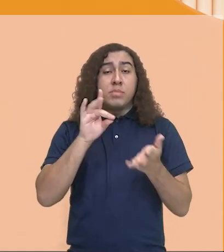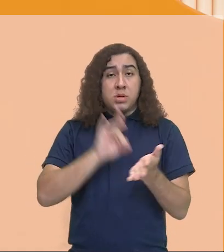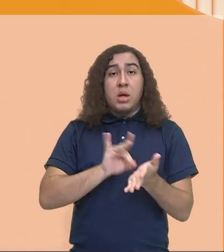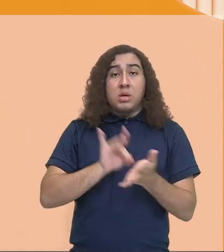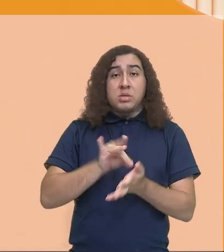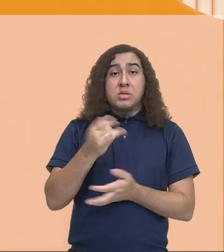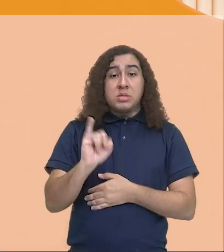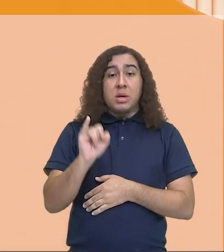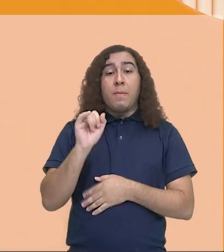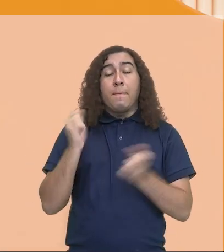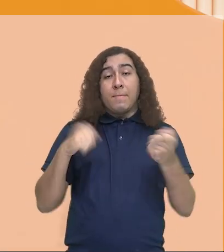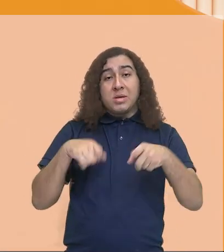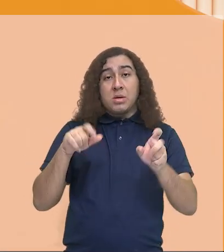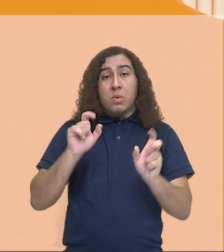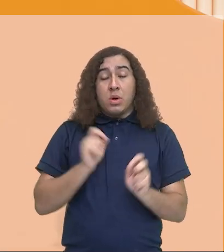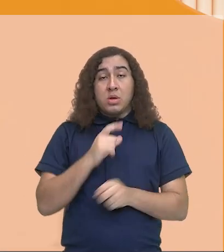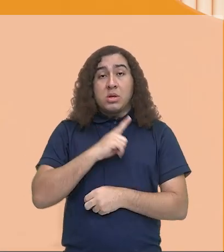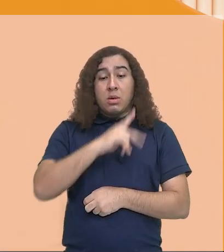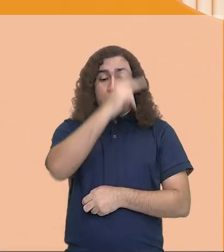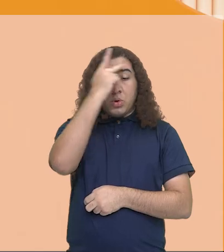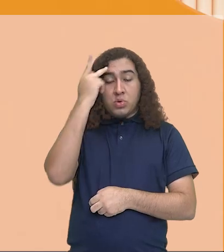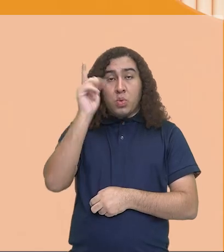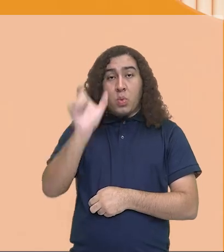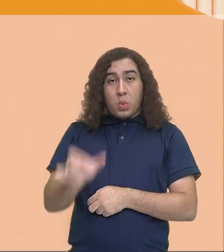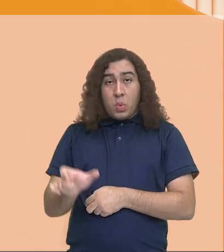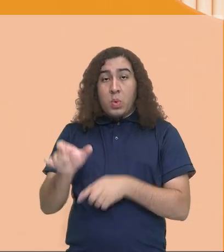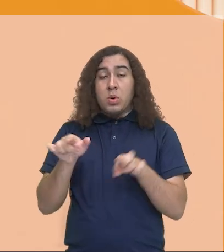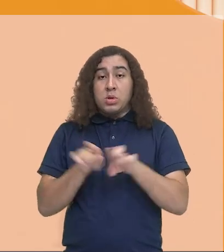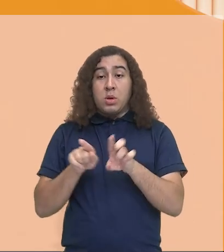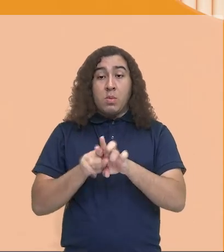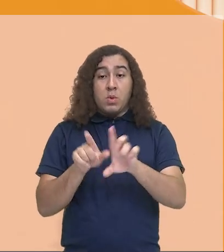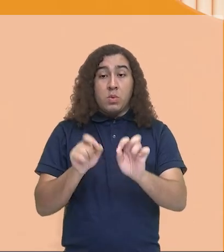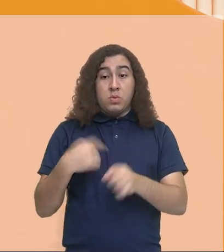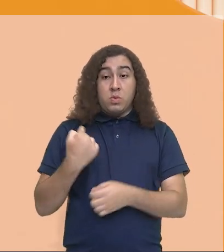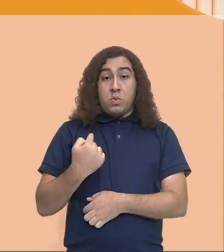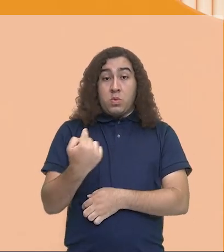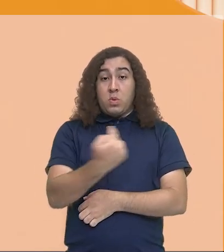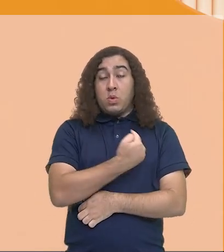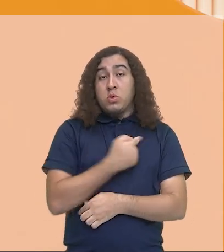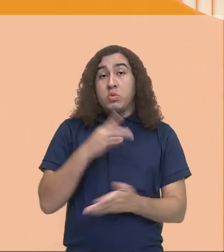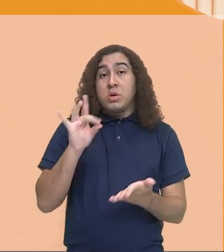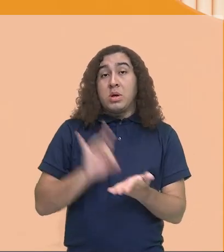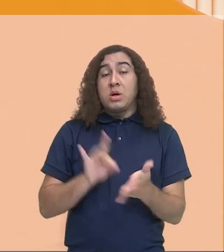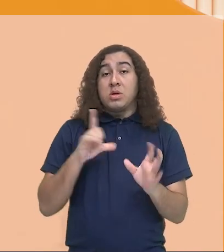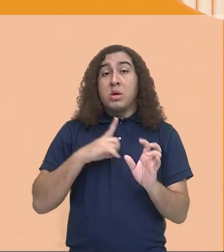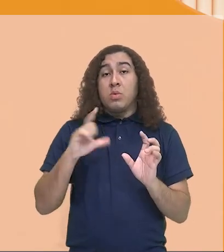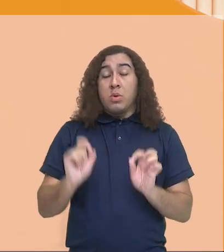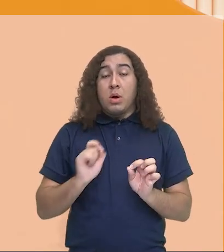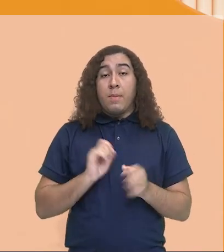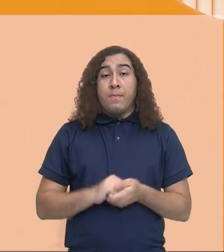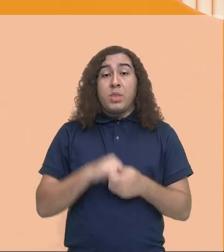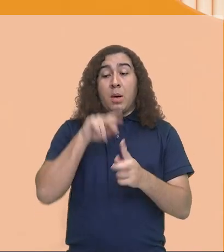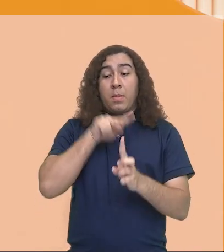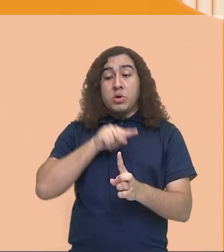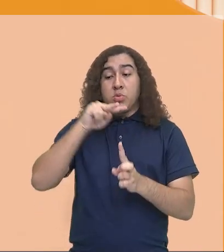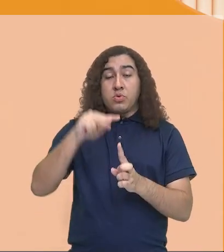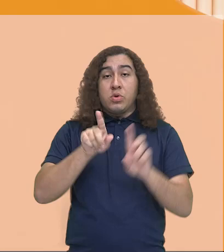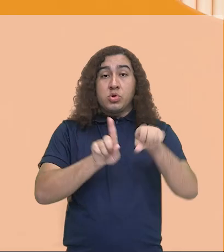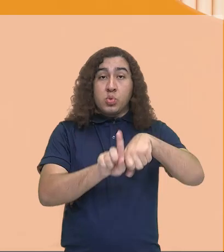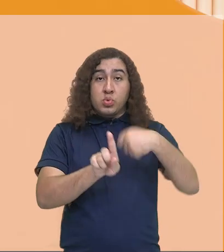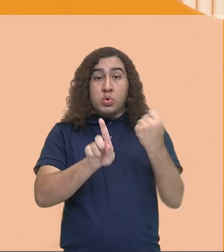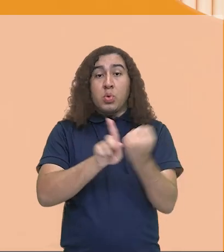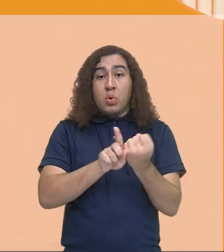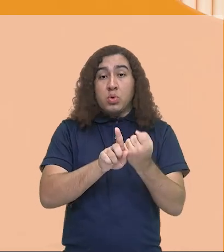se exija de você, que exija-se de nós essa perspectiva